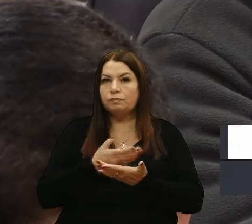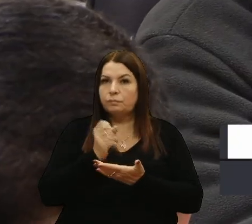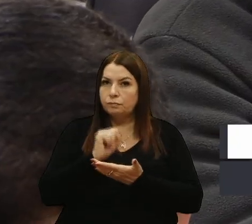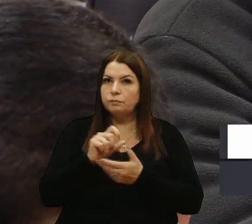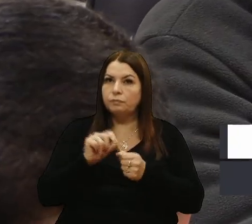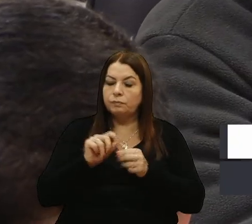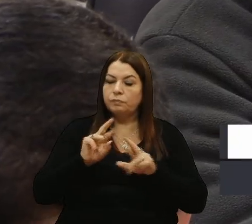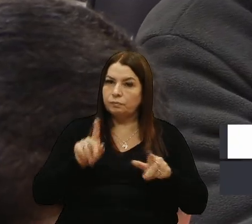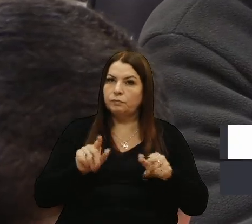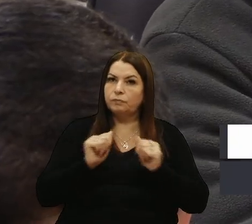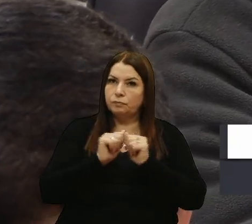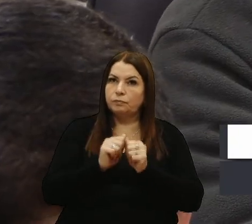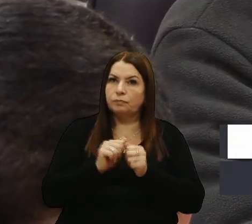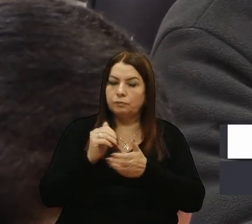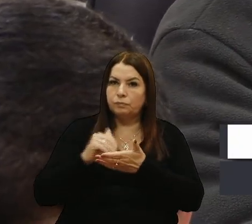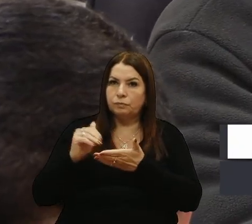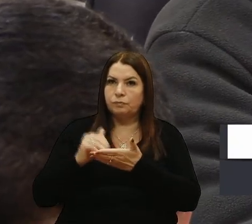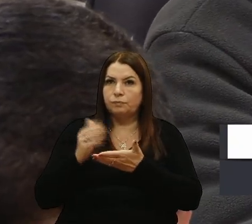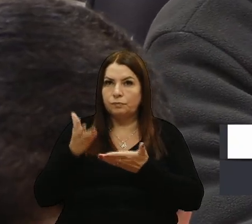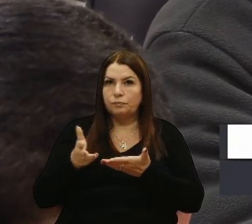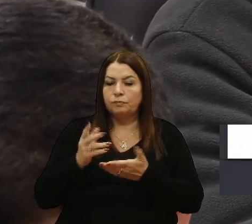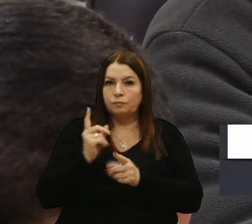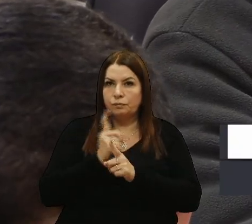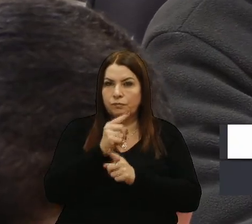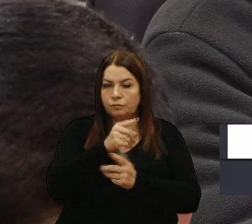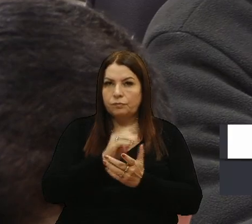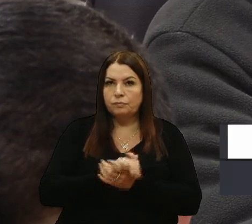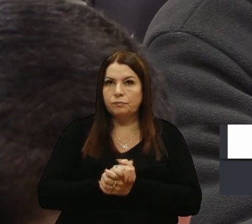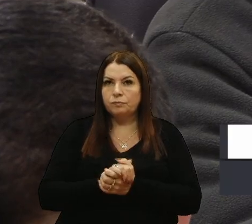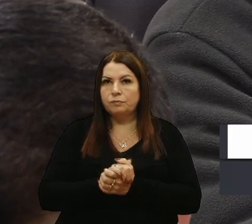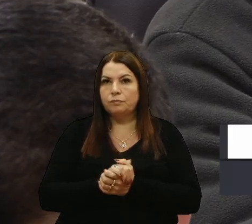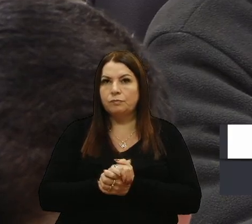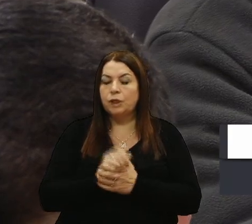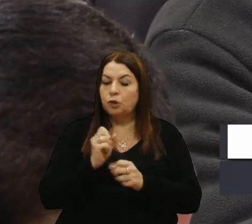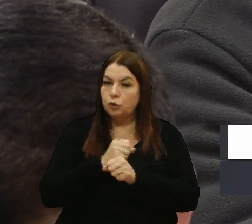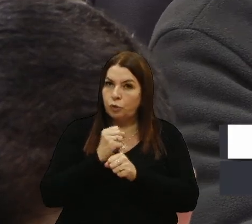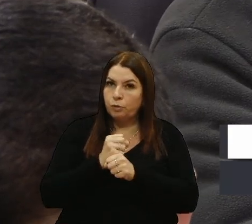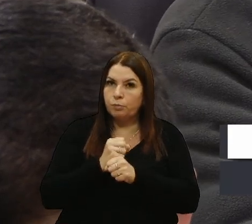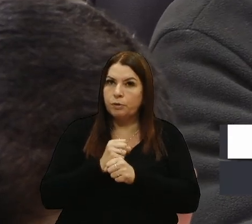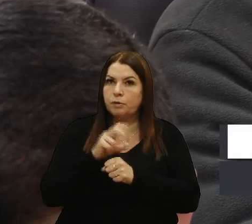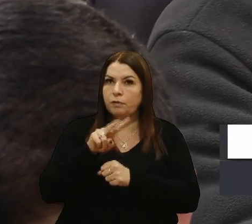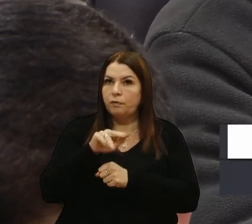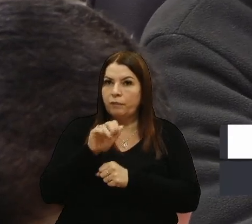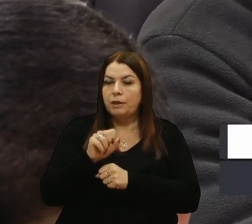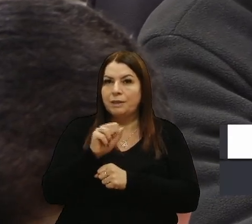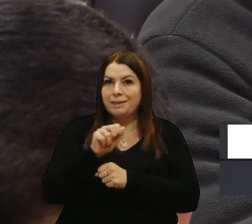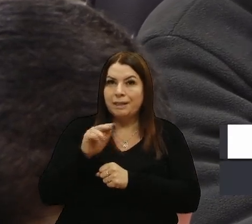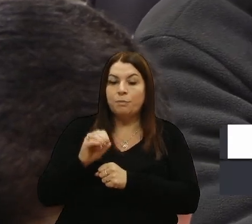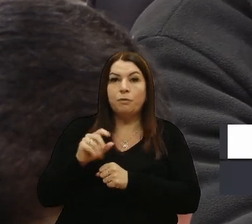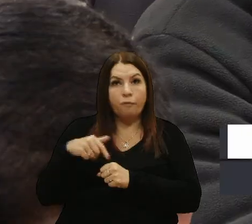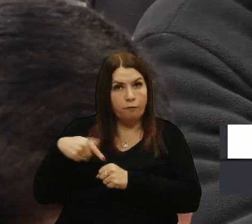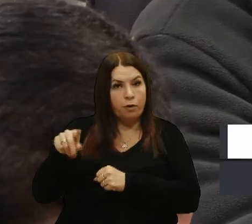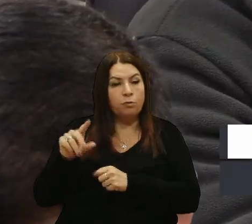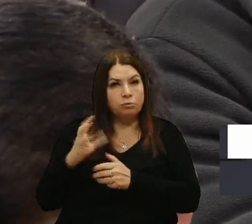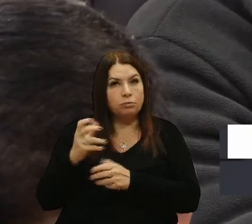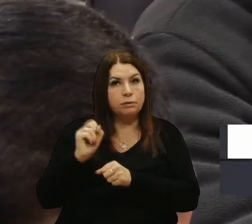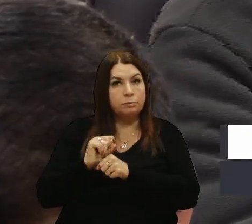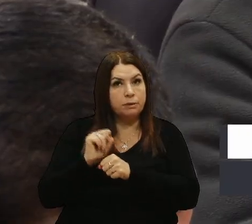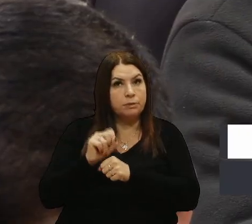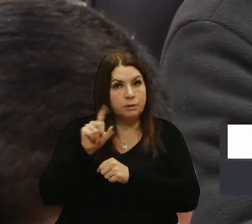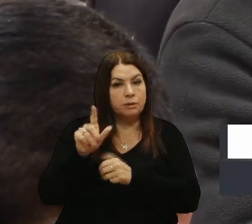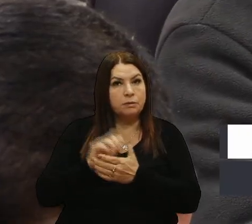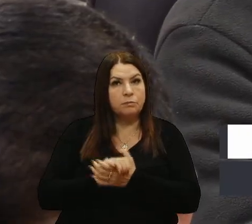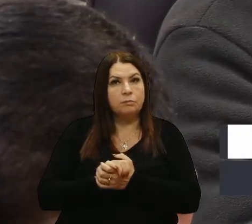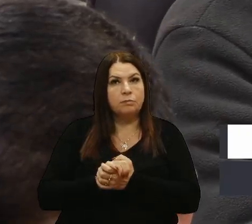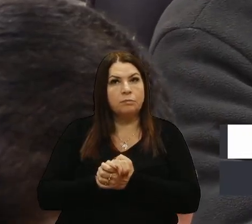fazer a diferença junto com o secretário atual que se encontra ali. E as obras da Vila Sapo vão sair e poderemos, espero estar